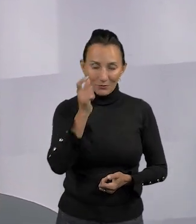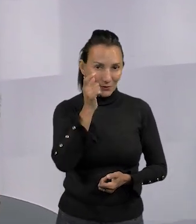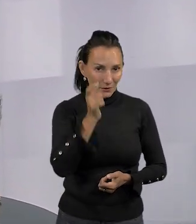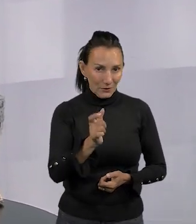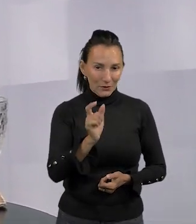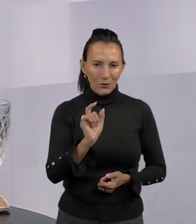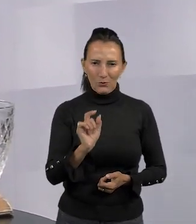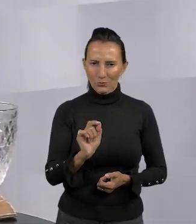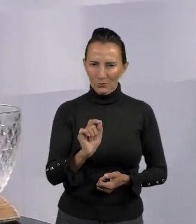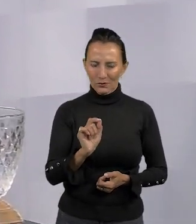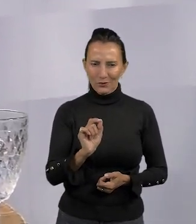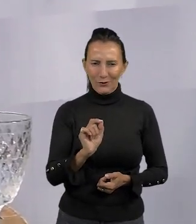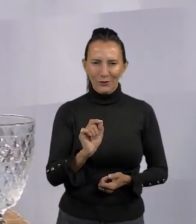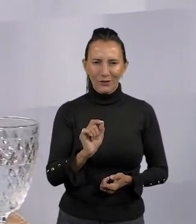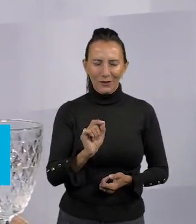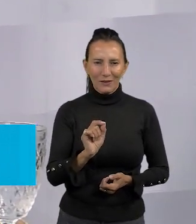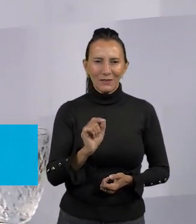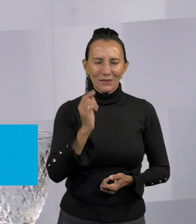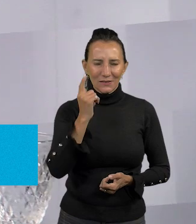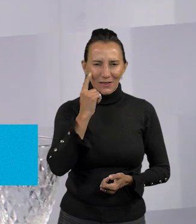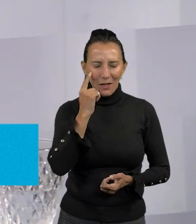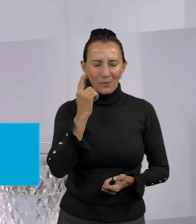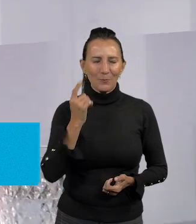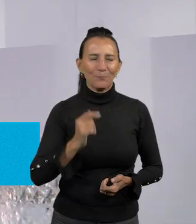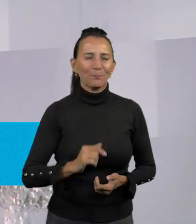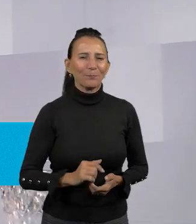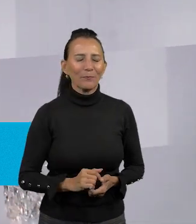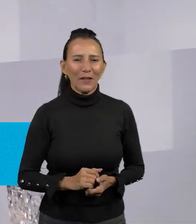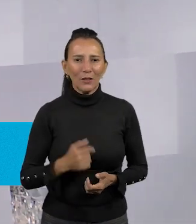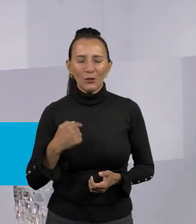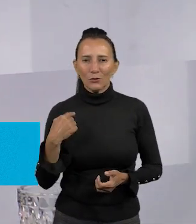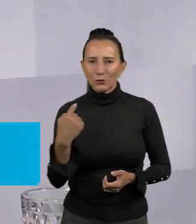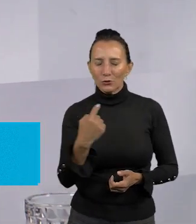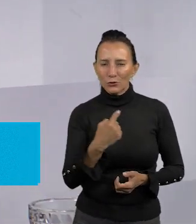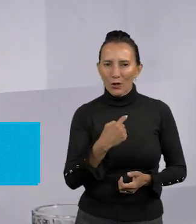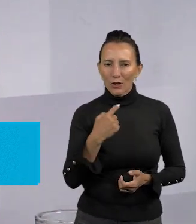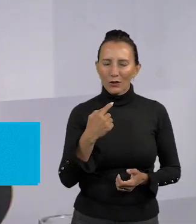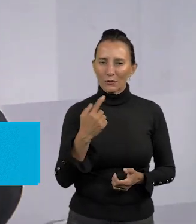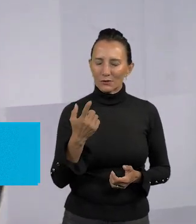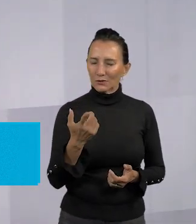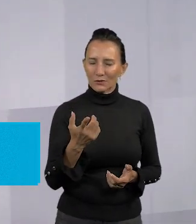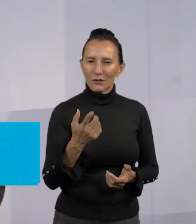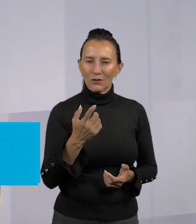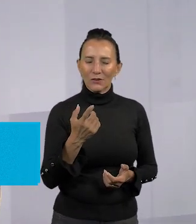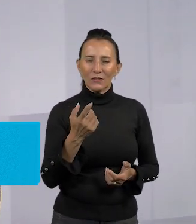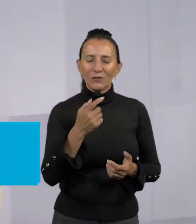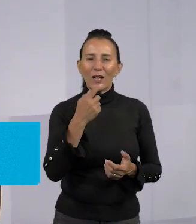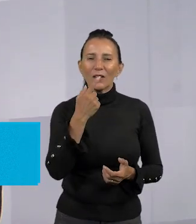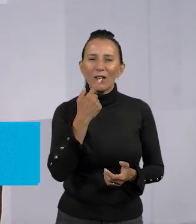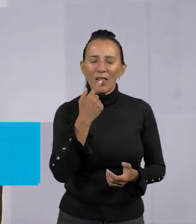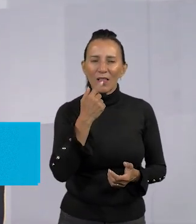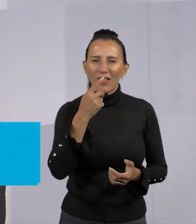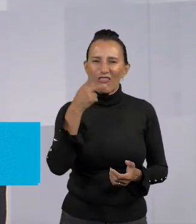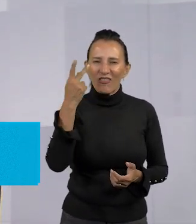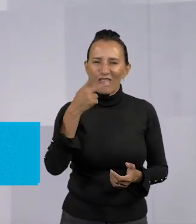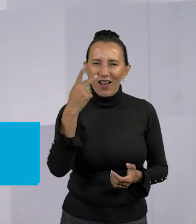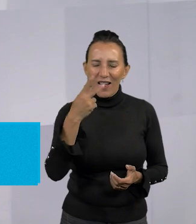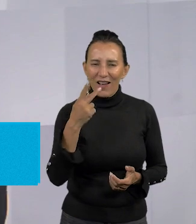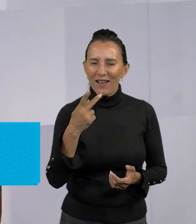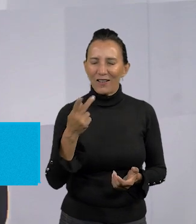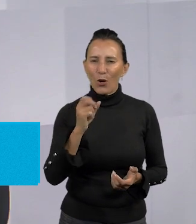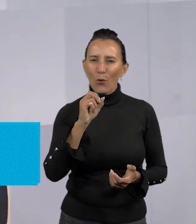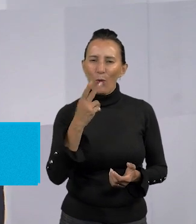a o som que sai da nossa boca são ondas sonoras quando você bate Palmas